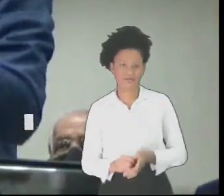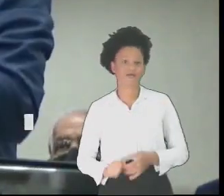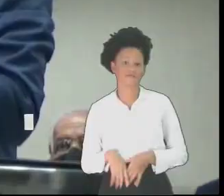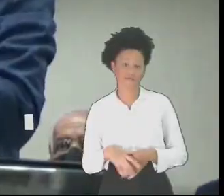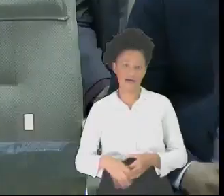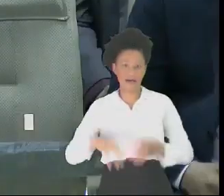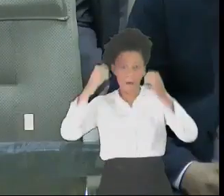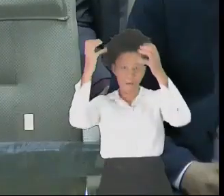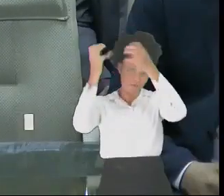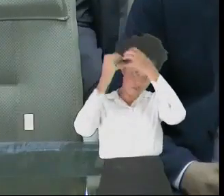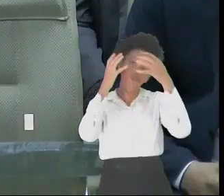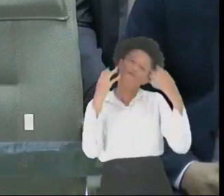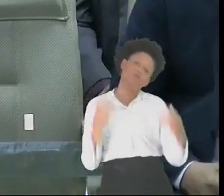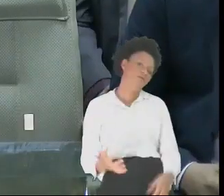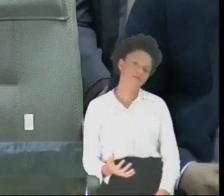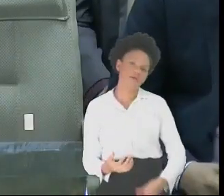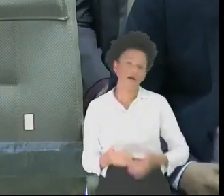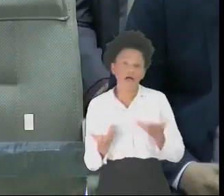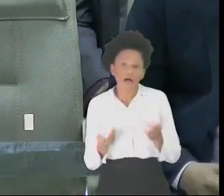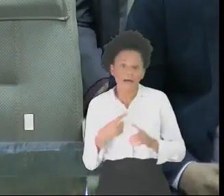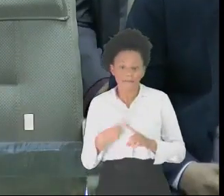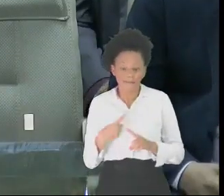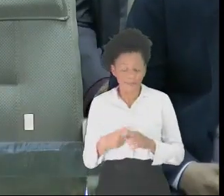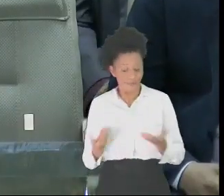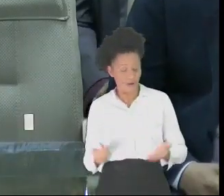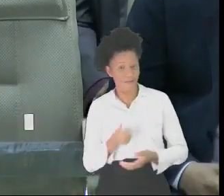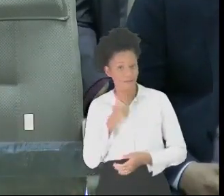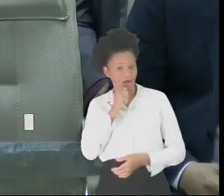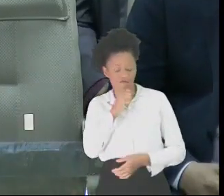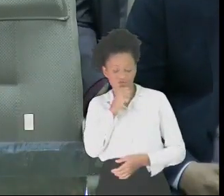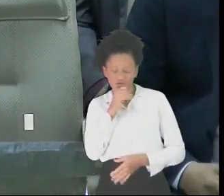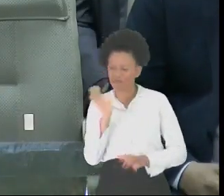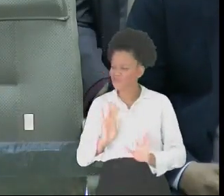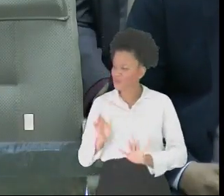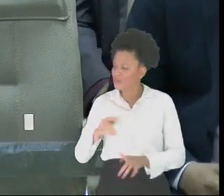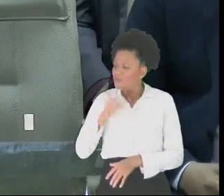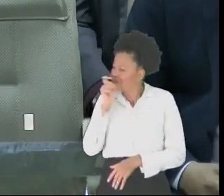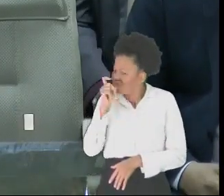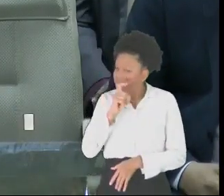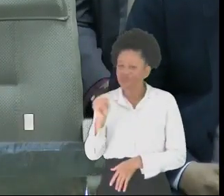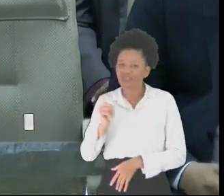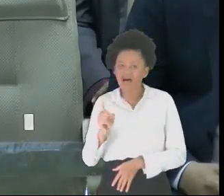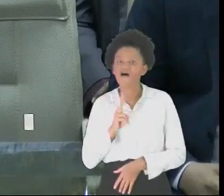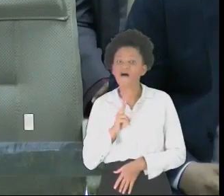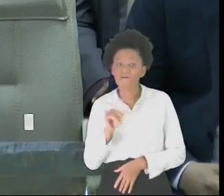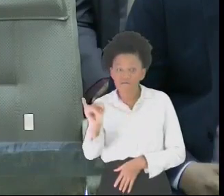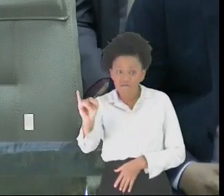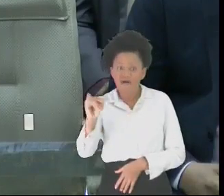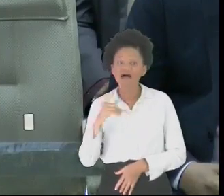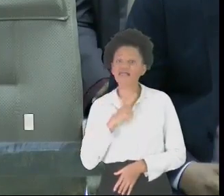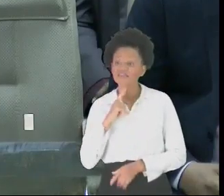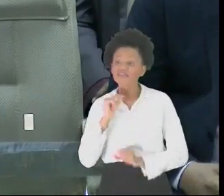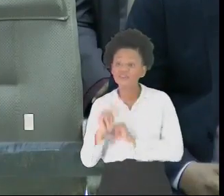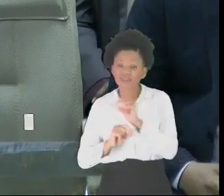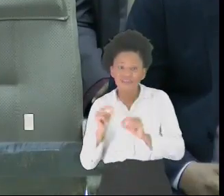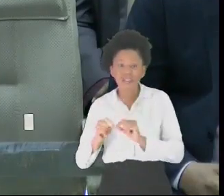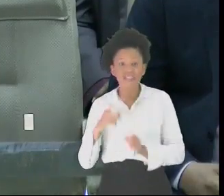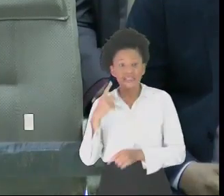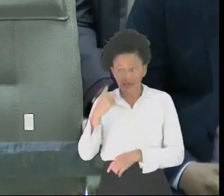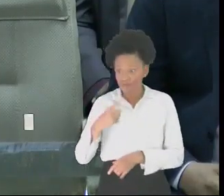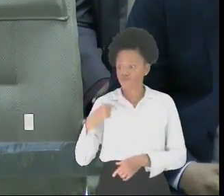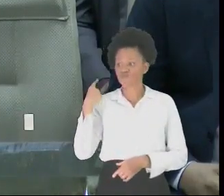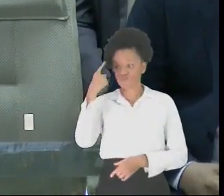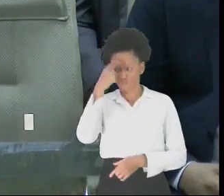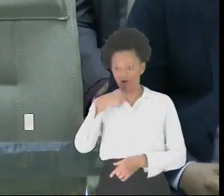sua cabeça. A minha avó, quando os netos mentiam, ela dizia, meu filho, não minta não, que vai cair um curisco na sua cabeça. A gente tinha um medo que se